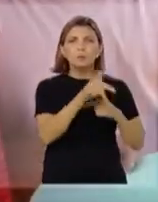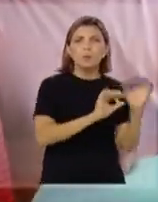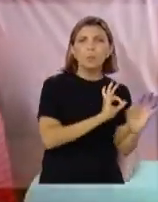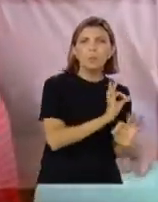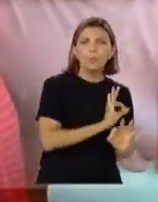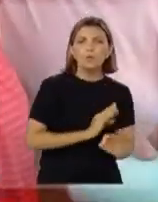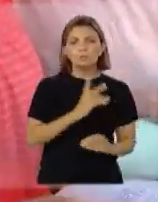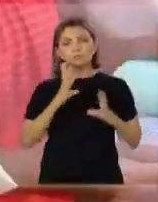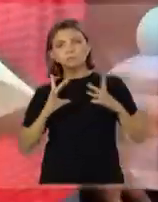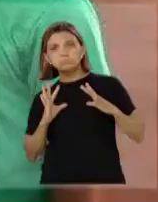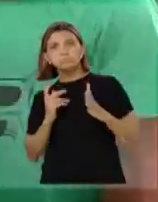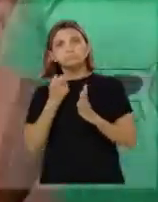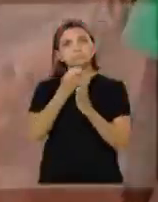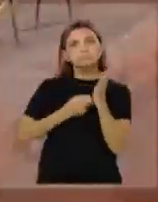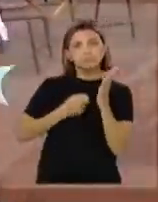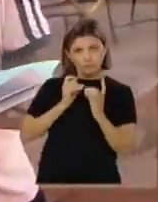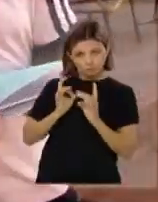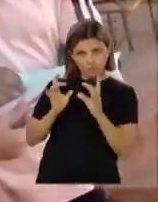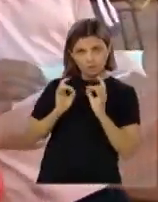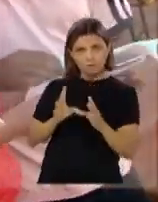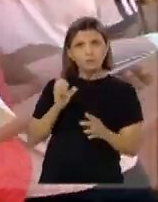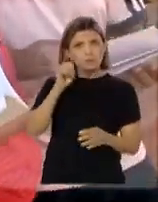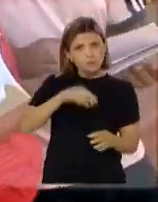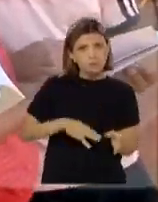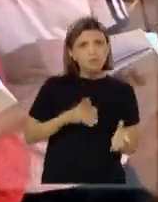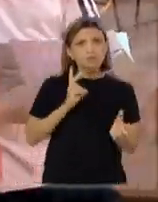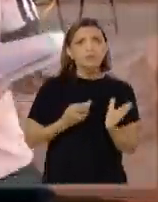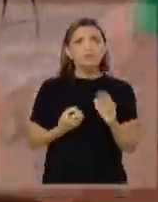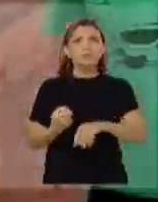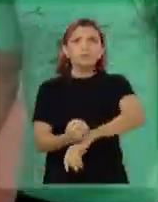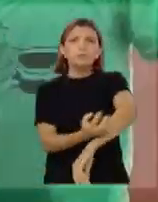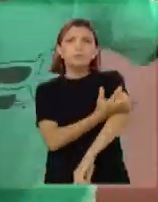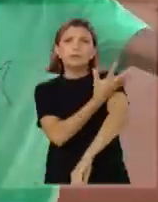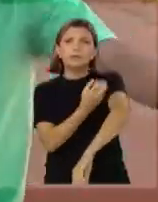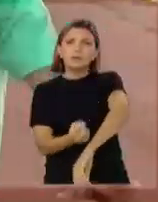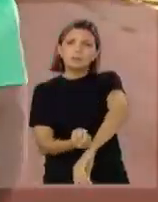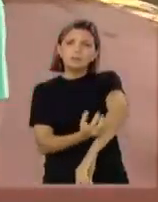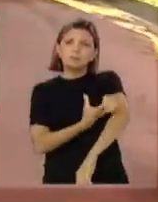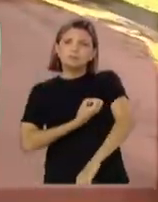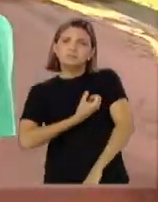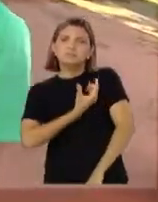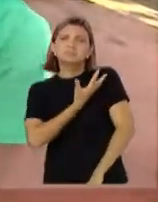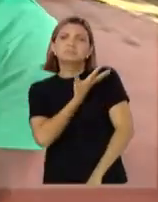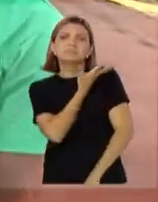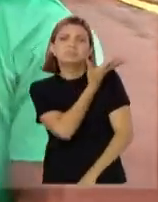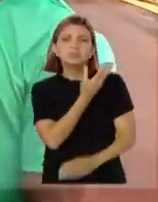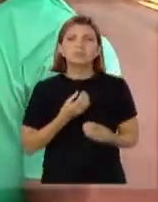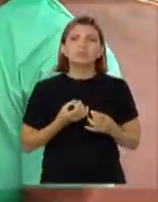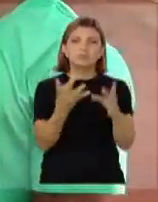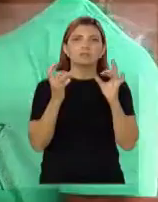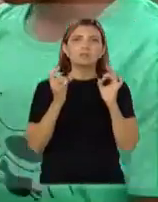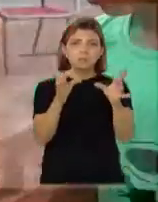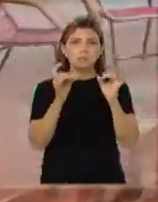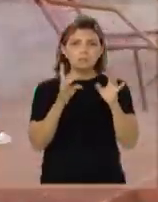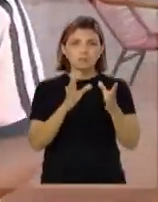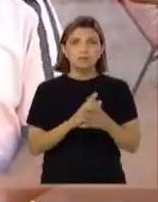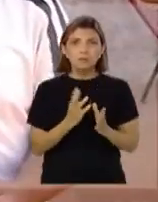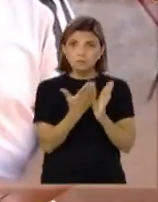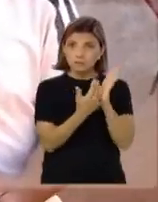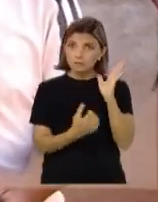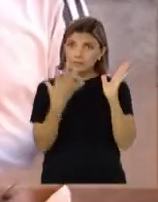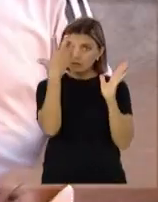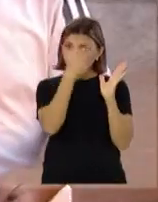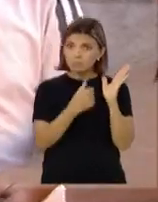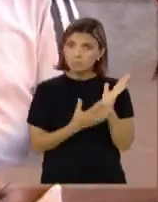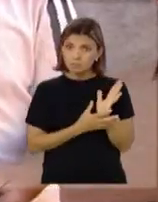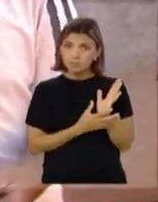estou trabalhando na terra. E aí, você vende isso? Bem, eu faço esses poemas pra me vender por aí. Nossa, as pessoas conhecerem, né? E olha